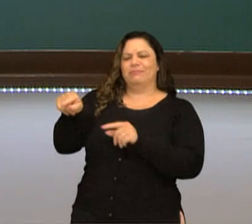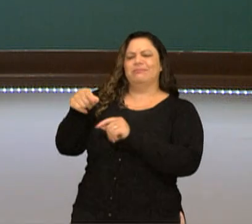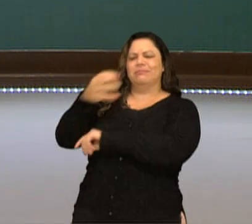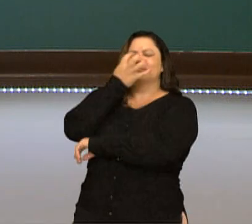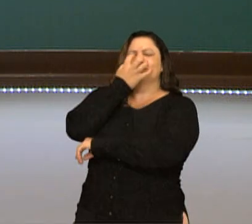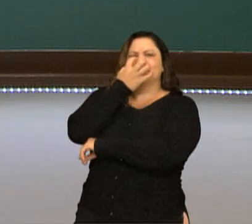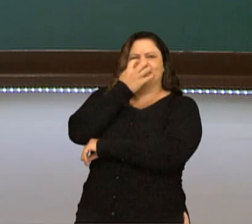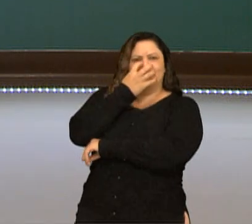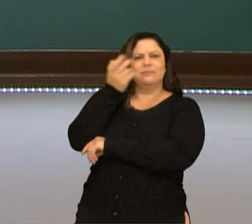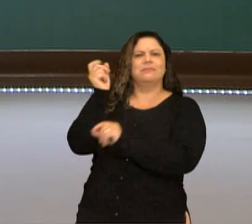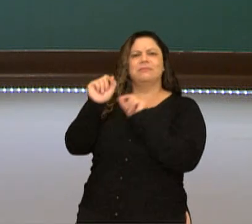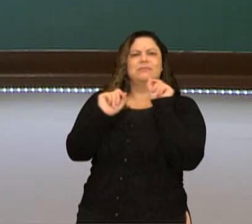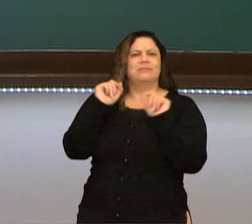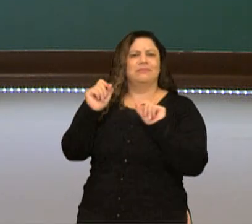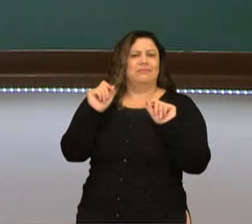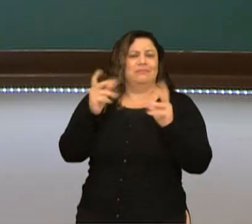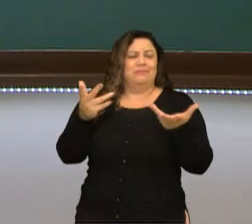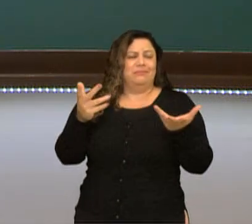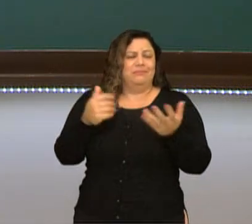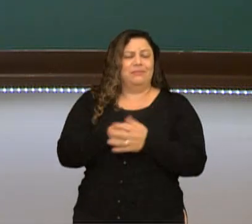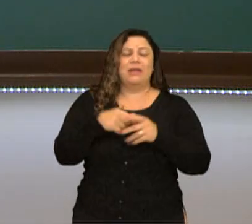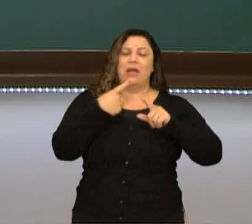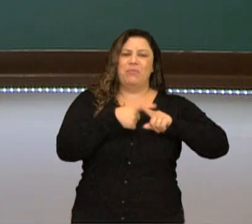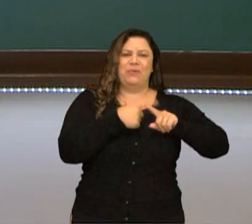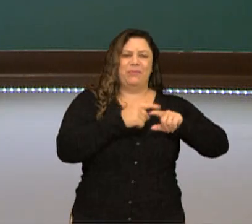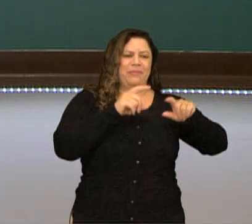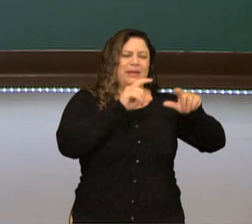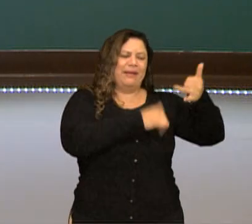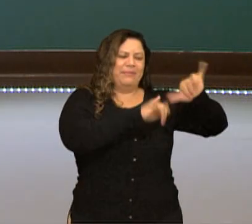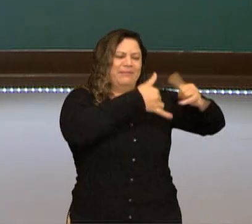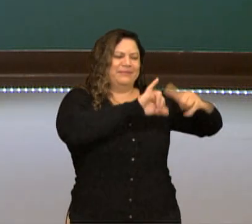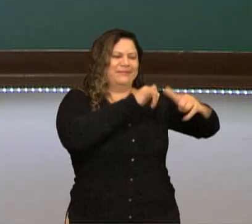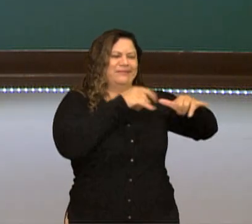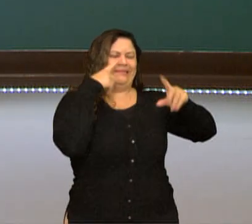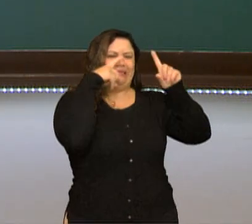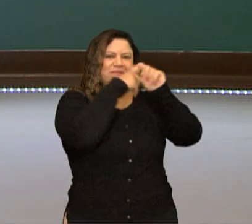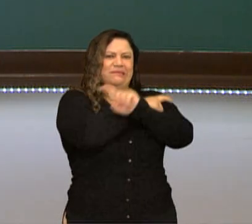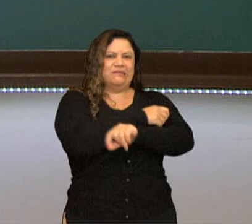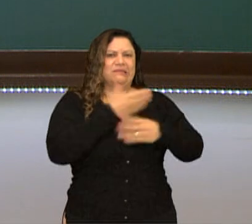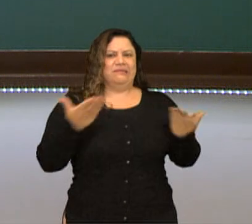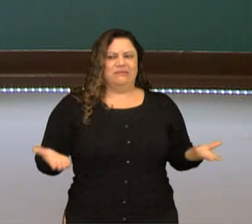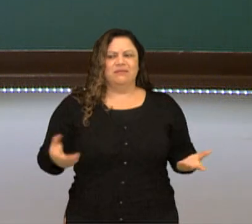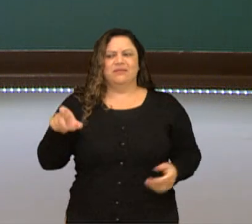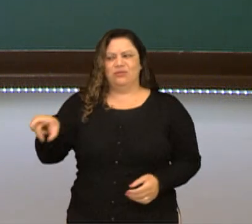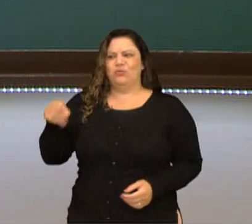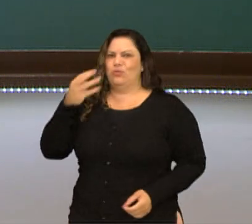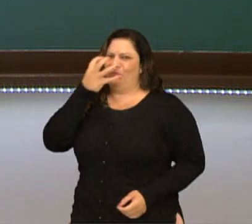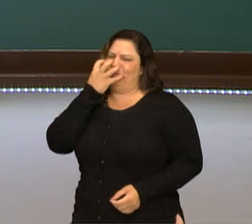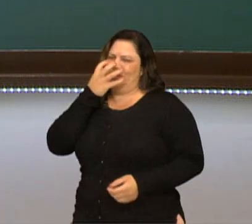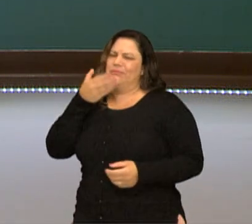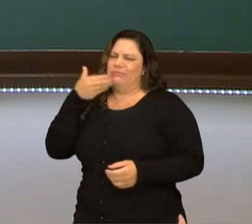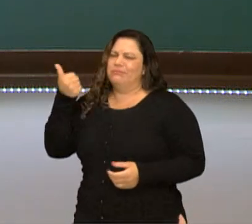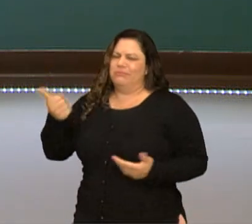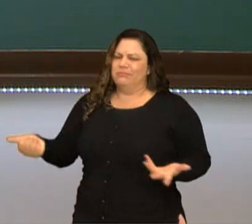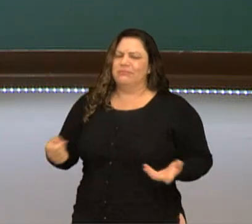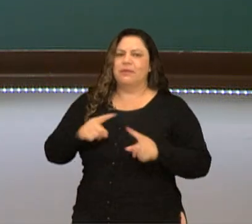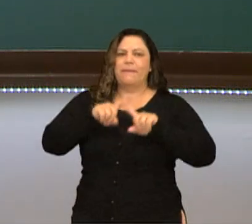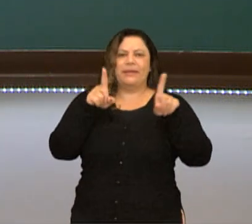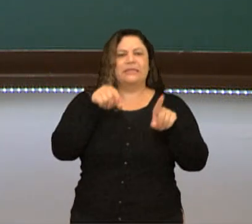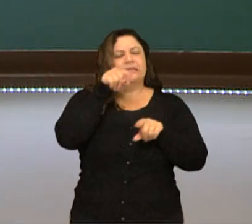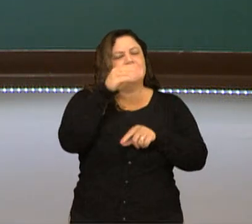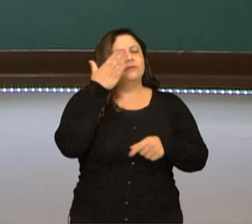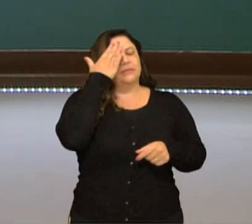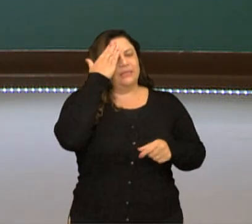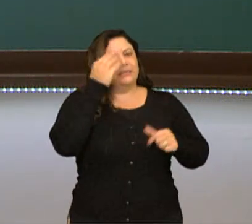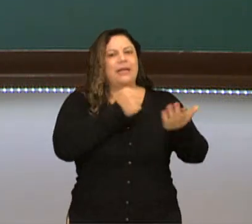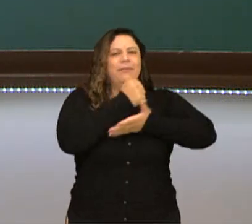primo ganhou. Nome para substâncias químicas é meio melindroso. Não, se você tem a noção, se você tem a base, não